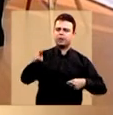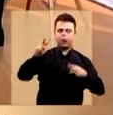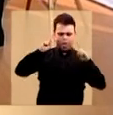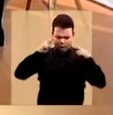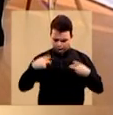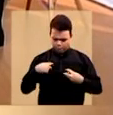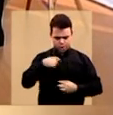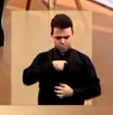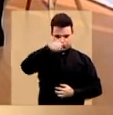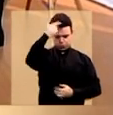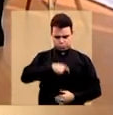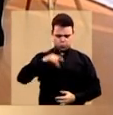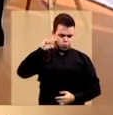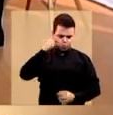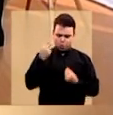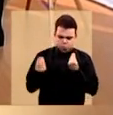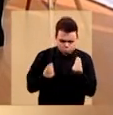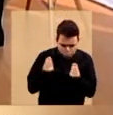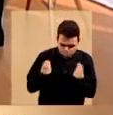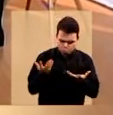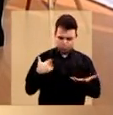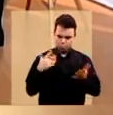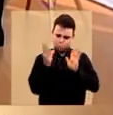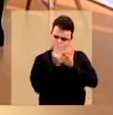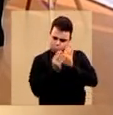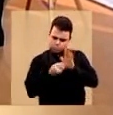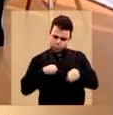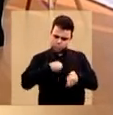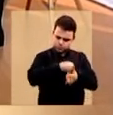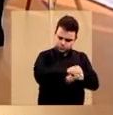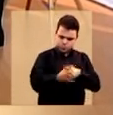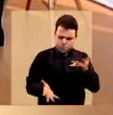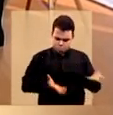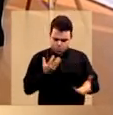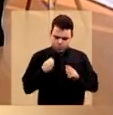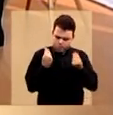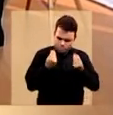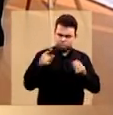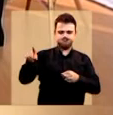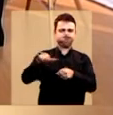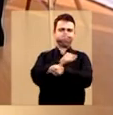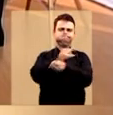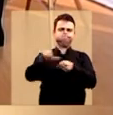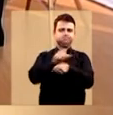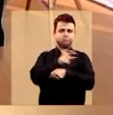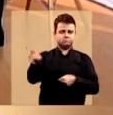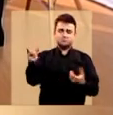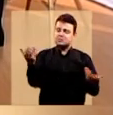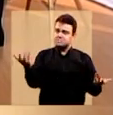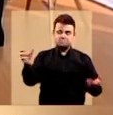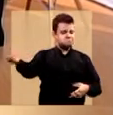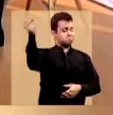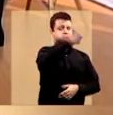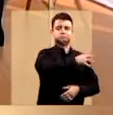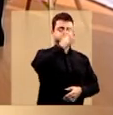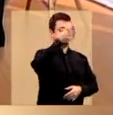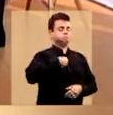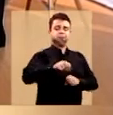ela racionaliza esse conteúdo, esse conhecimento para passar. Porque senão fica elas por